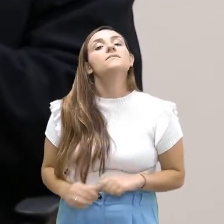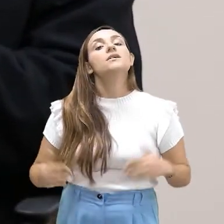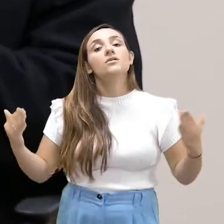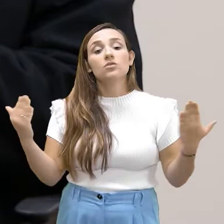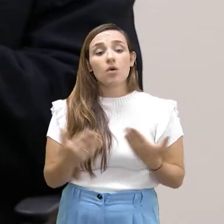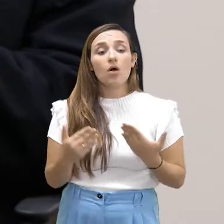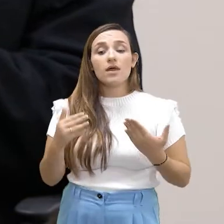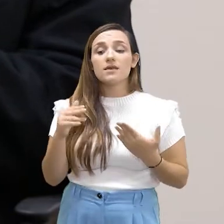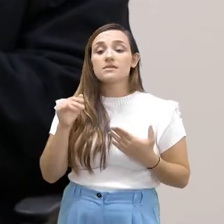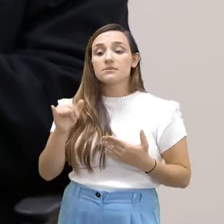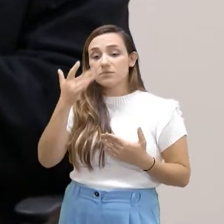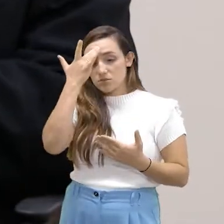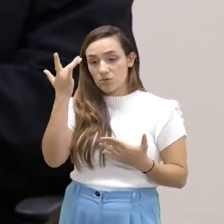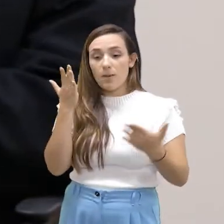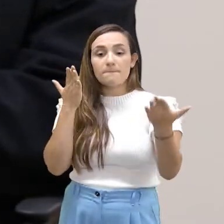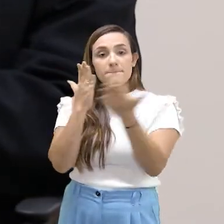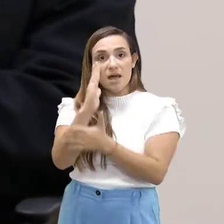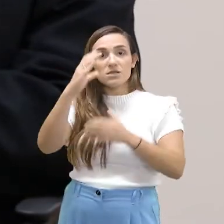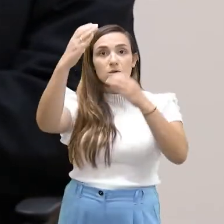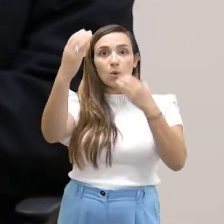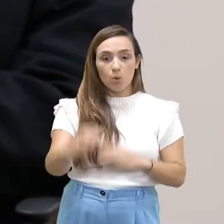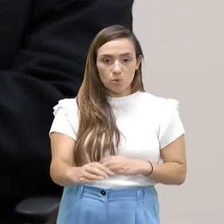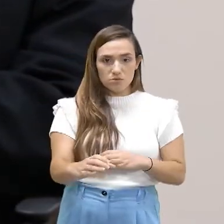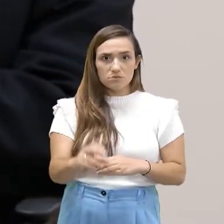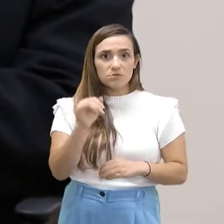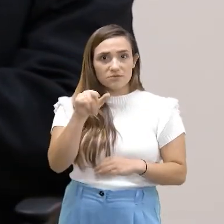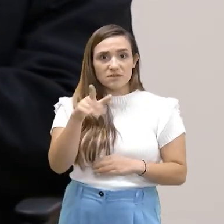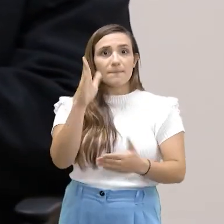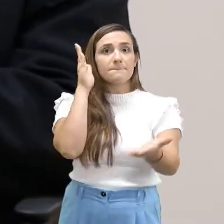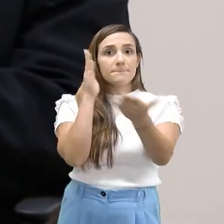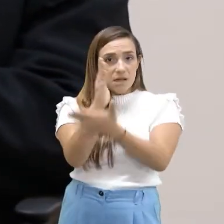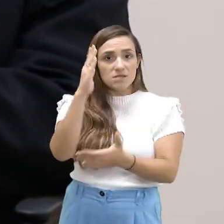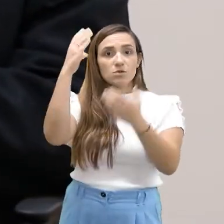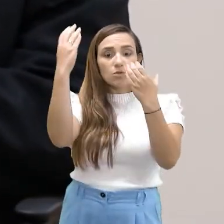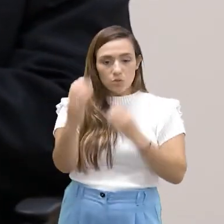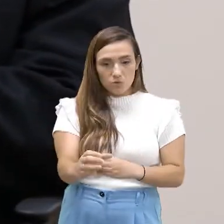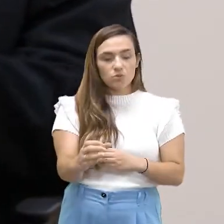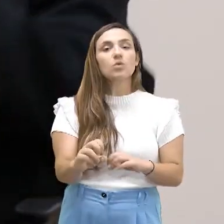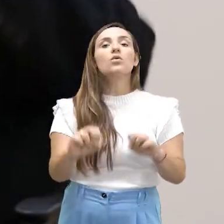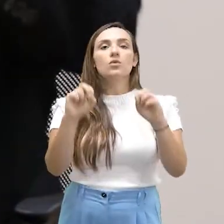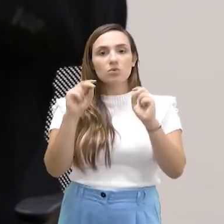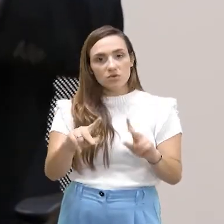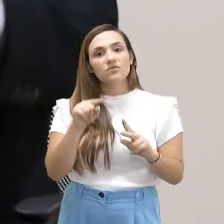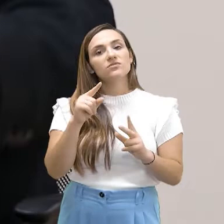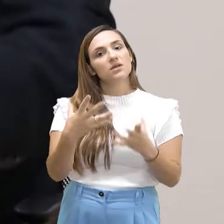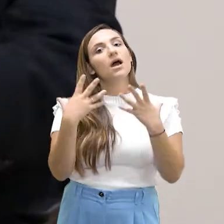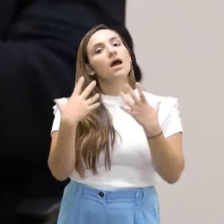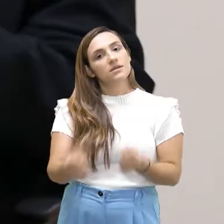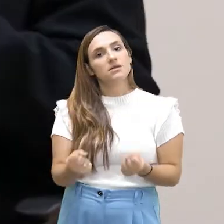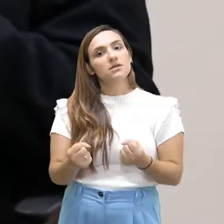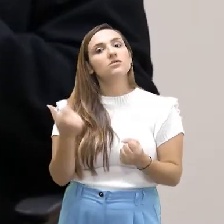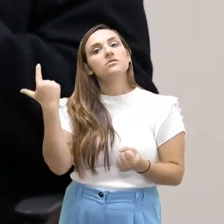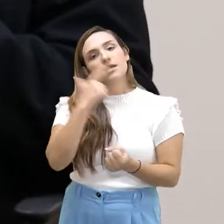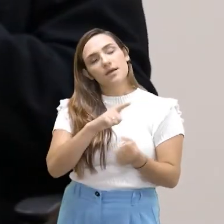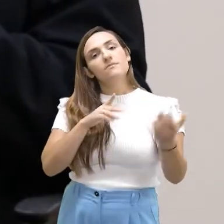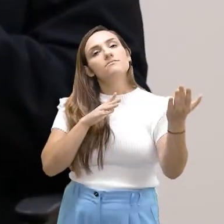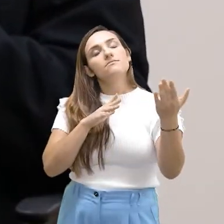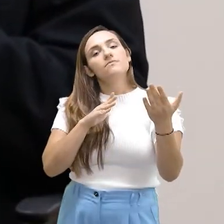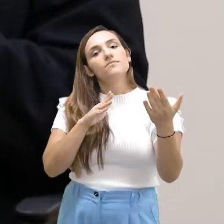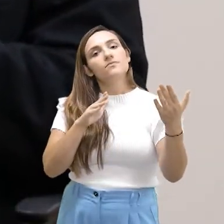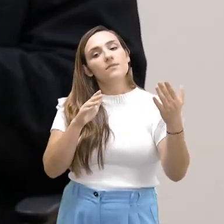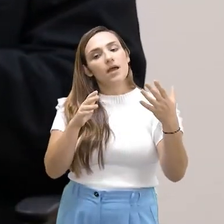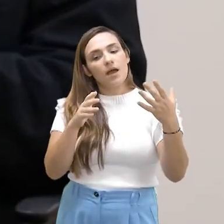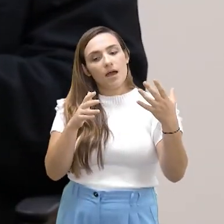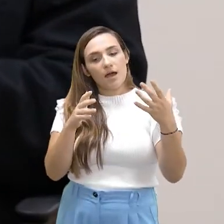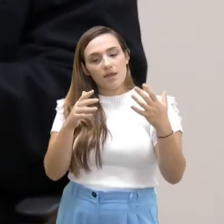é assegurado àquele que passa num concurso público. Passou num concurso público, então assume o cartório. E